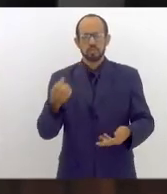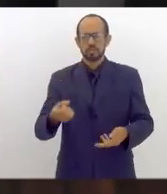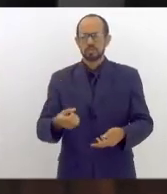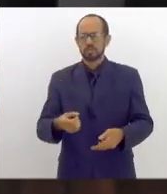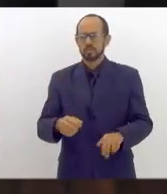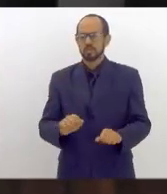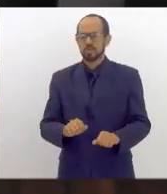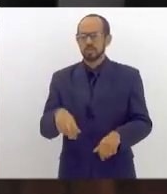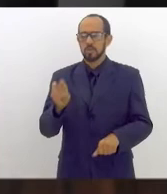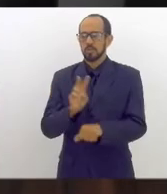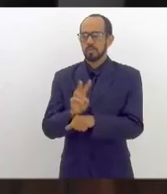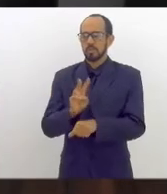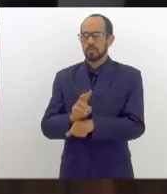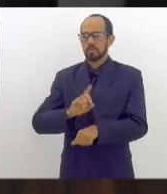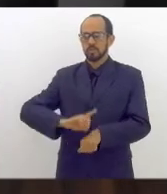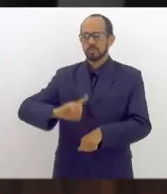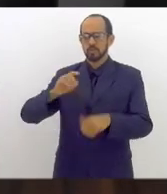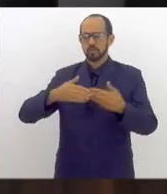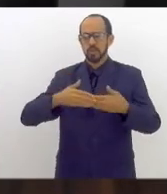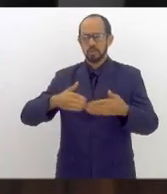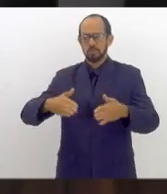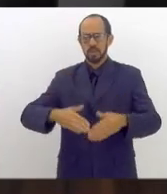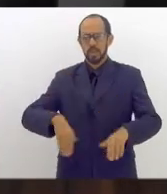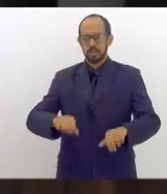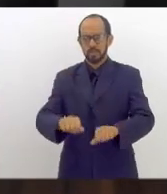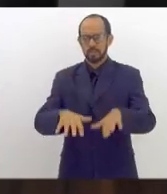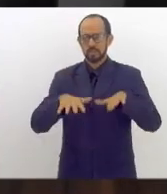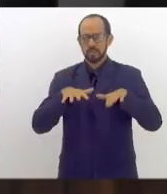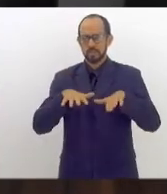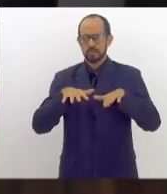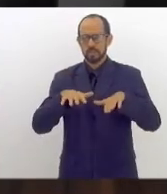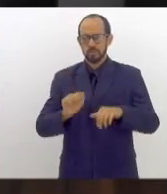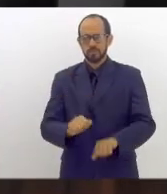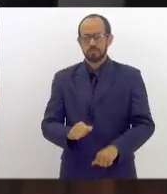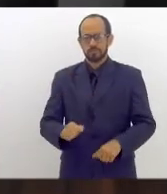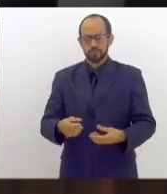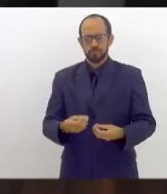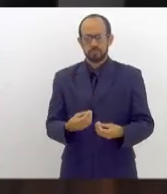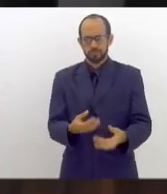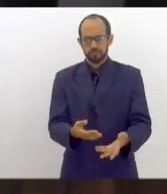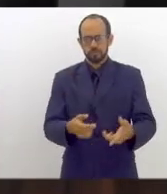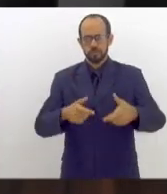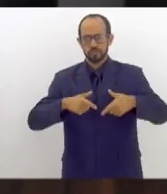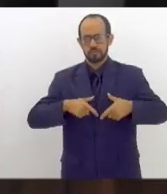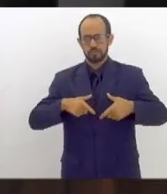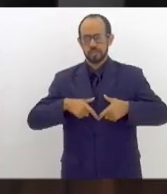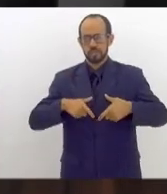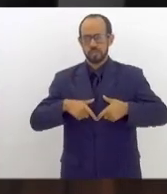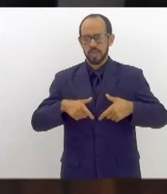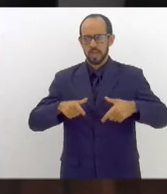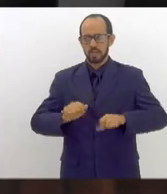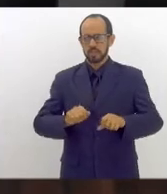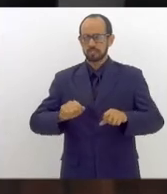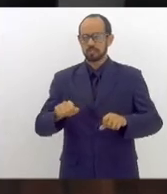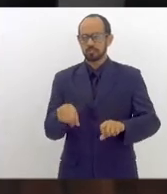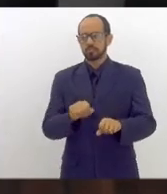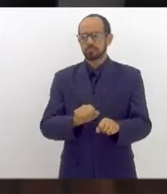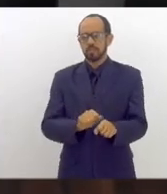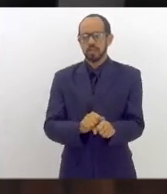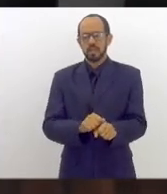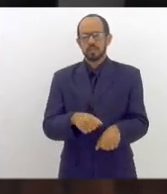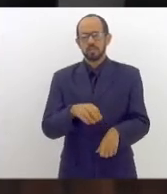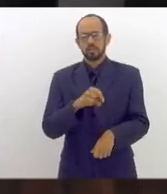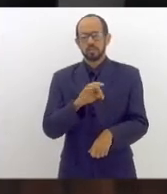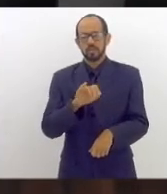sobre a proteção de Deus declara aberta essa sessão solene de entrega de medalhas Tiradentes para desembargadores do Tribunal